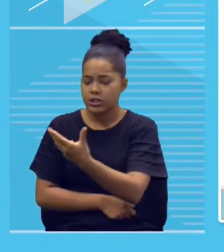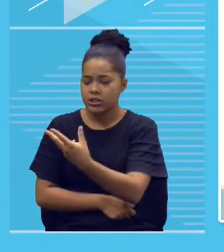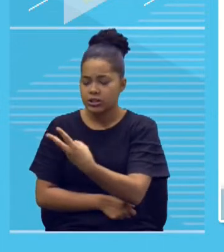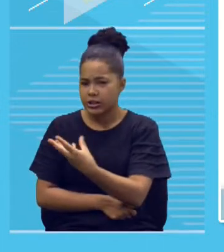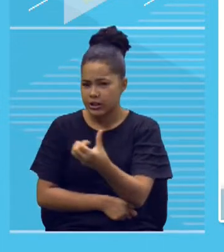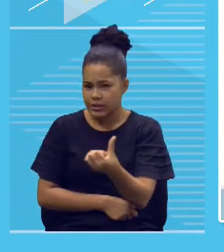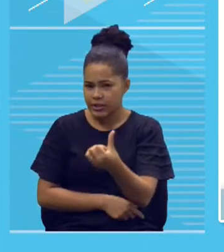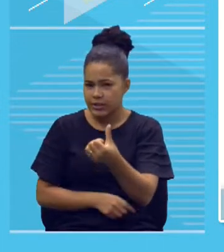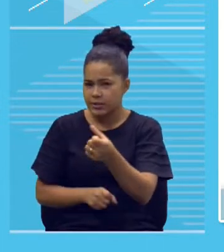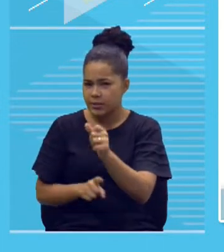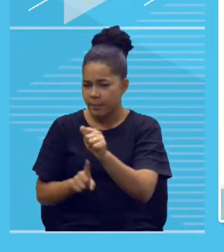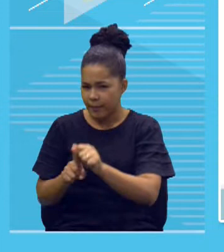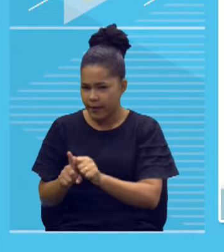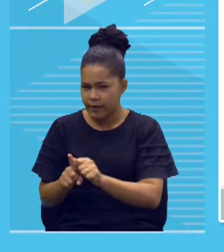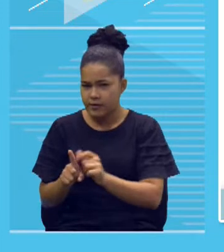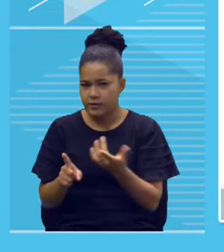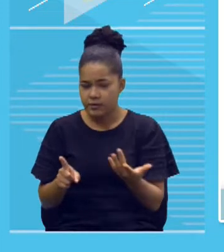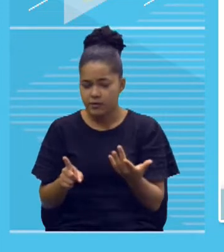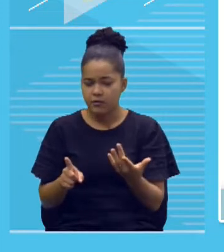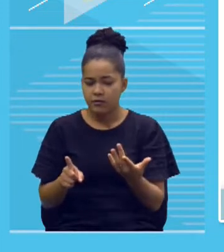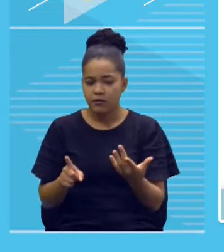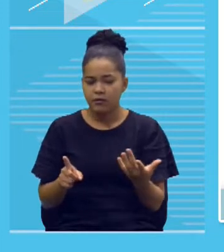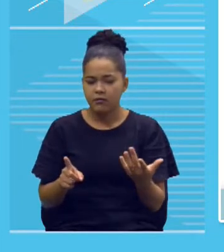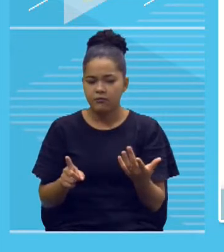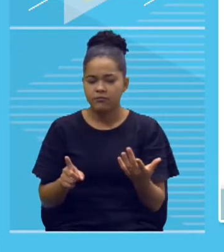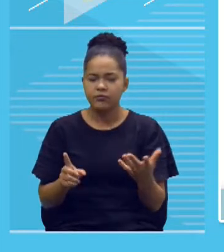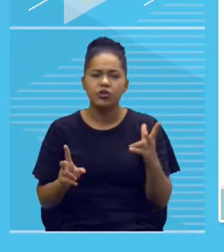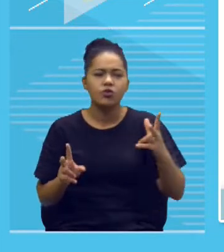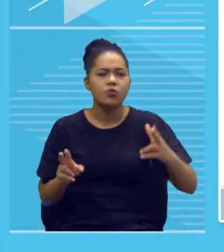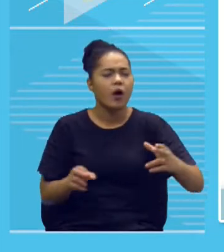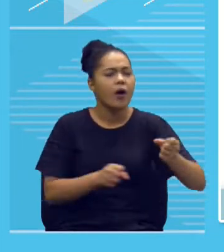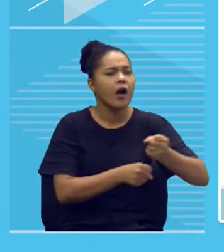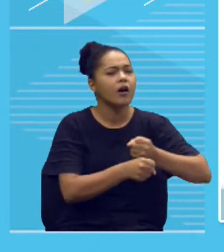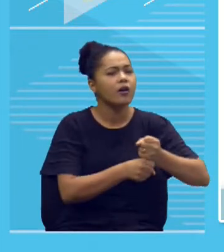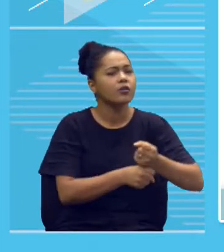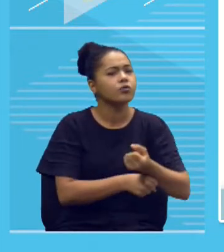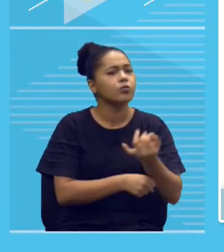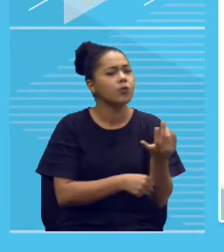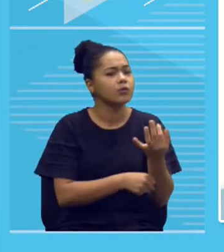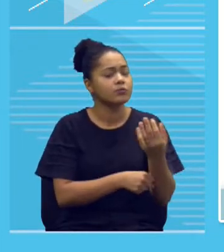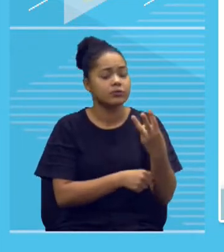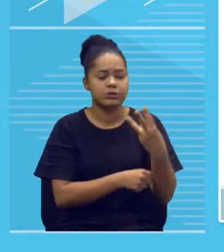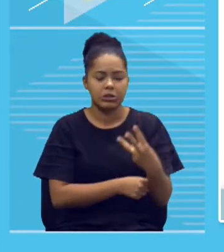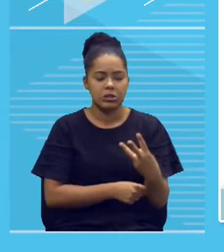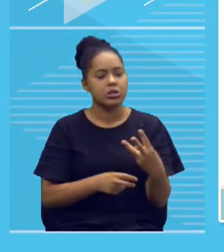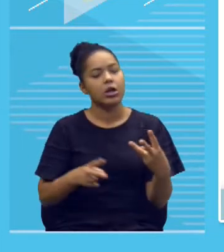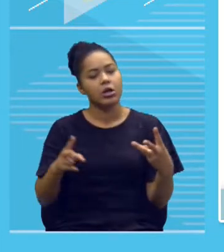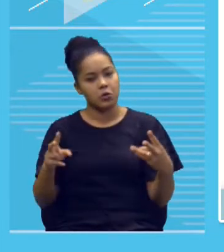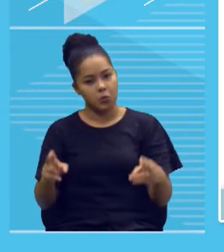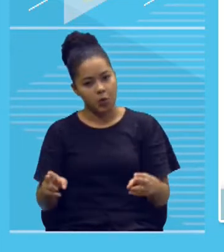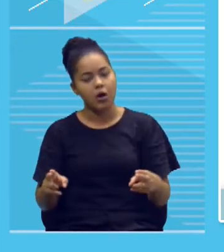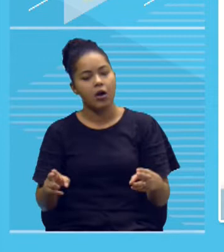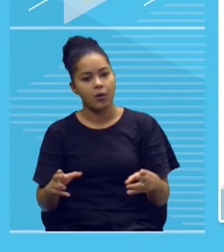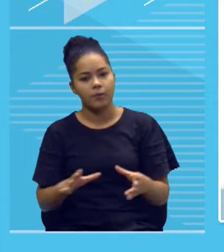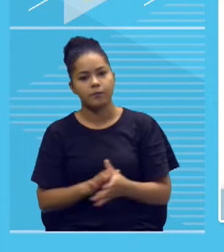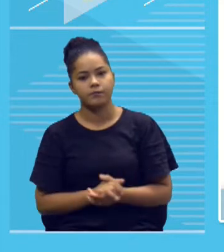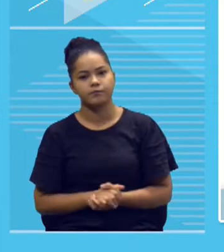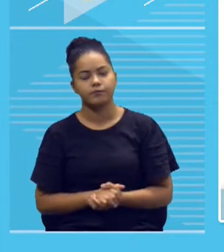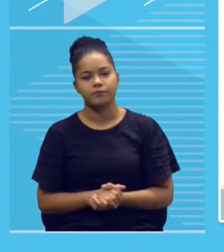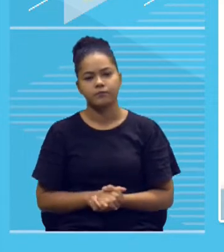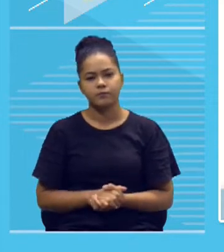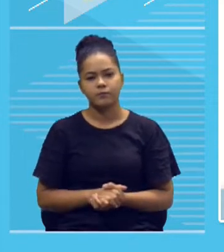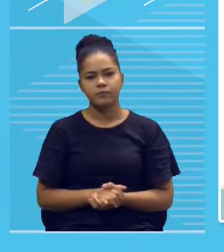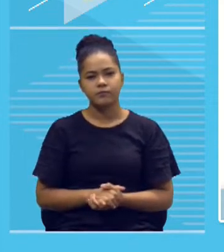exatamente três anos basicamente algumas continhas é É verdade Gabriel às vezes ele fala também